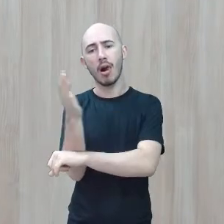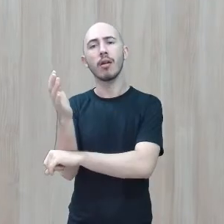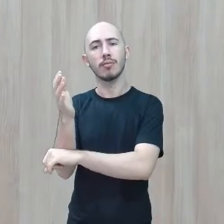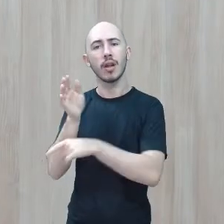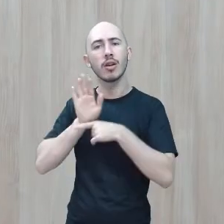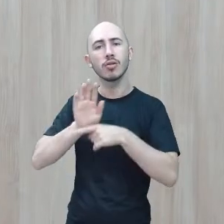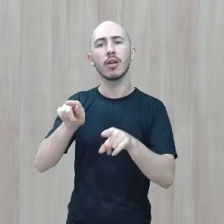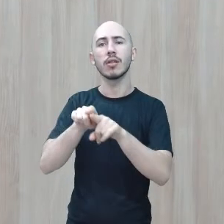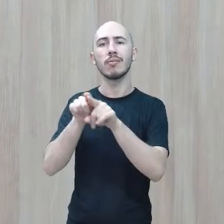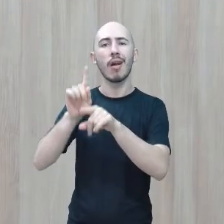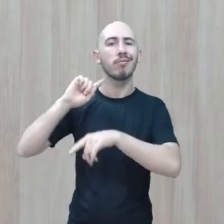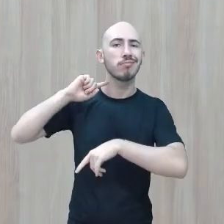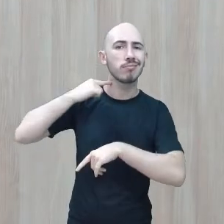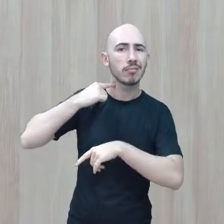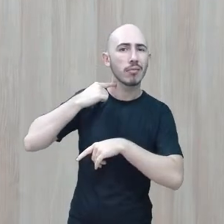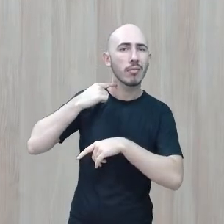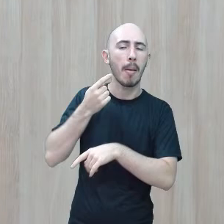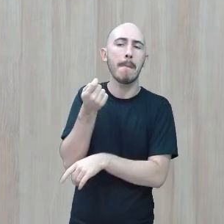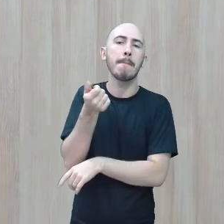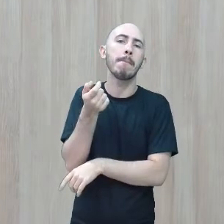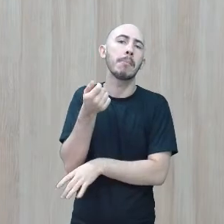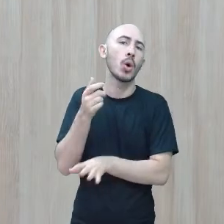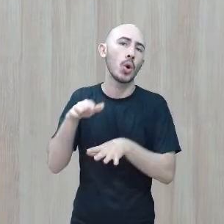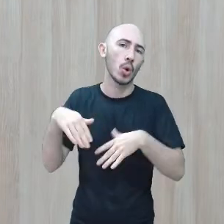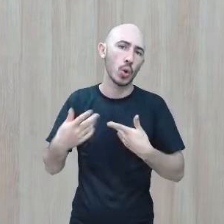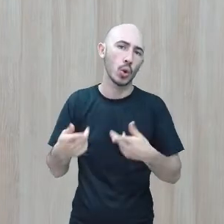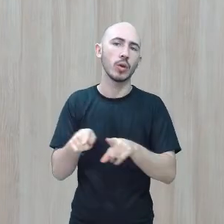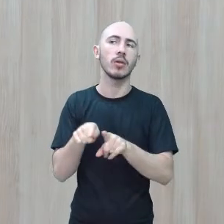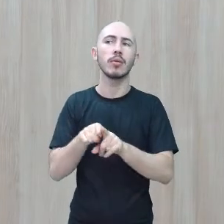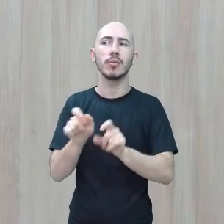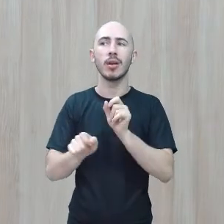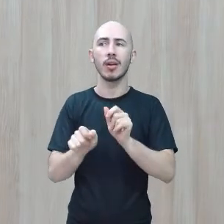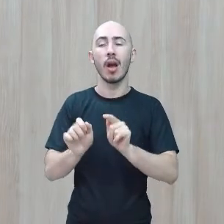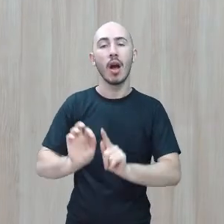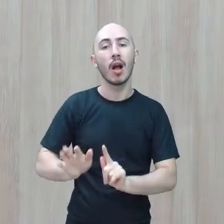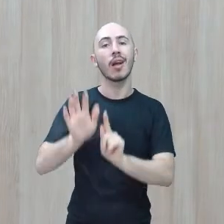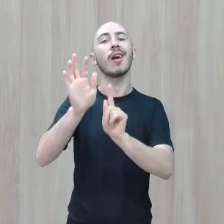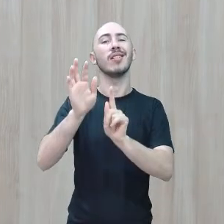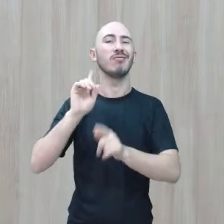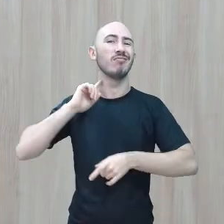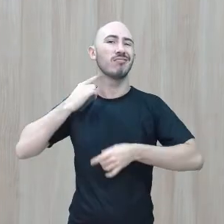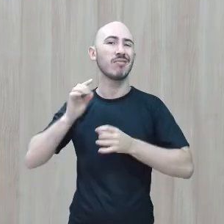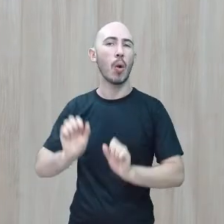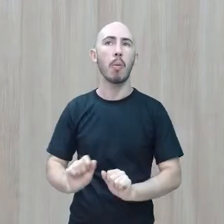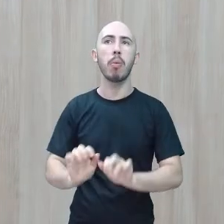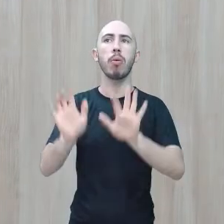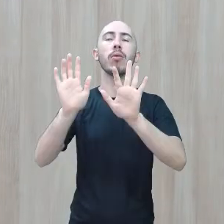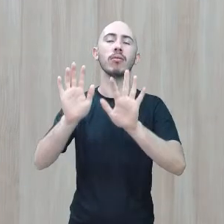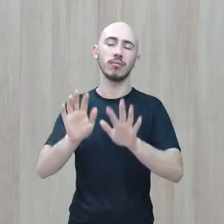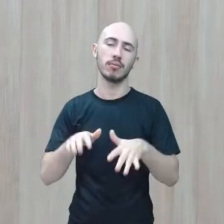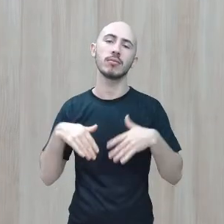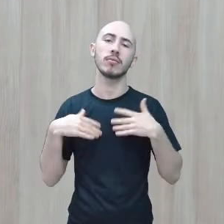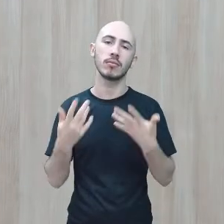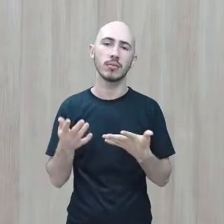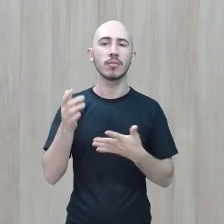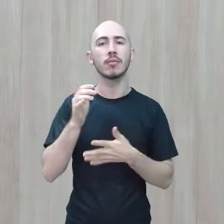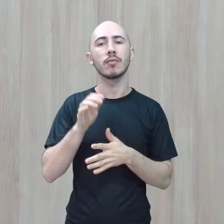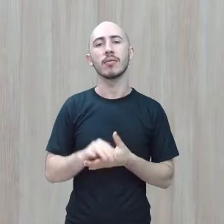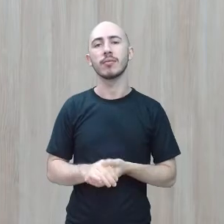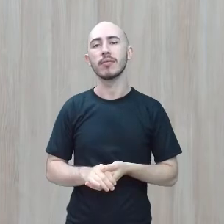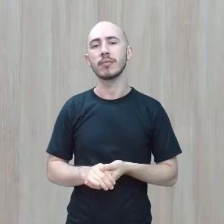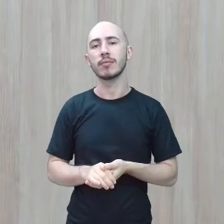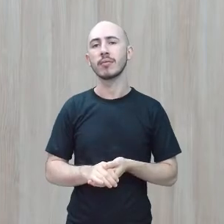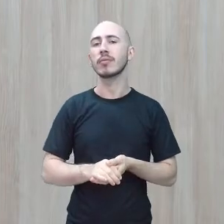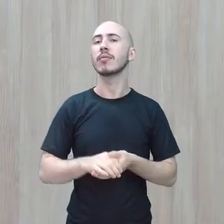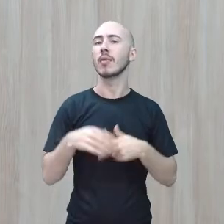poluindo menos, emitindo cada vez menos gás poluente para a nossa atmosfera. Então, tudo isso só